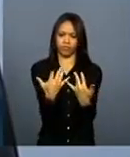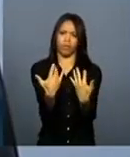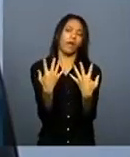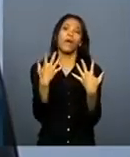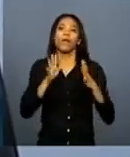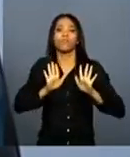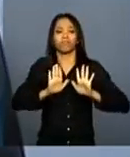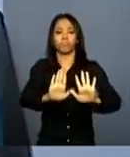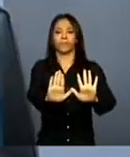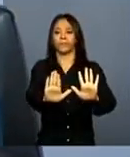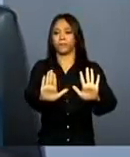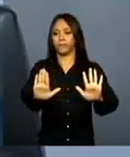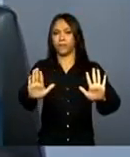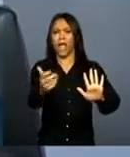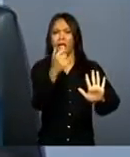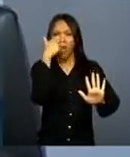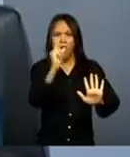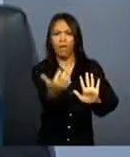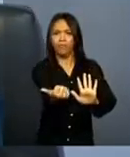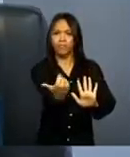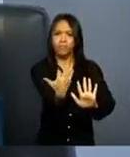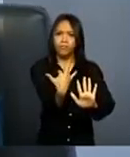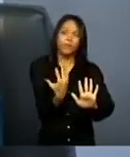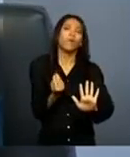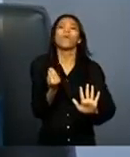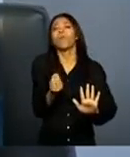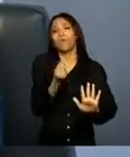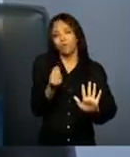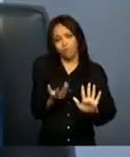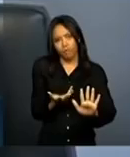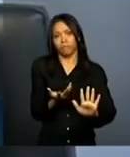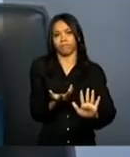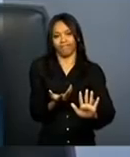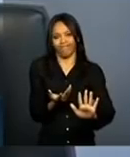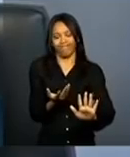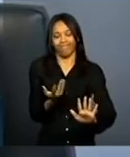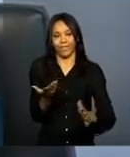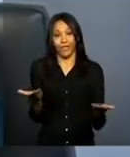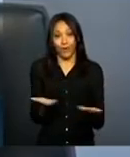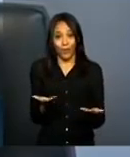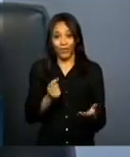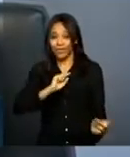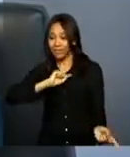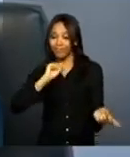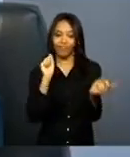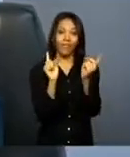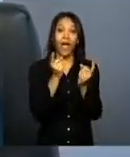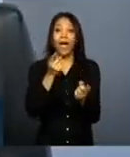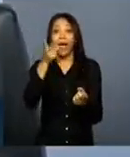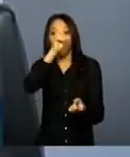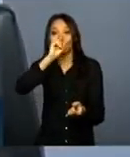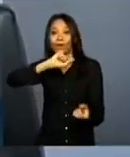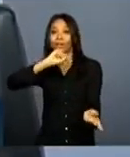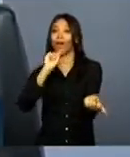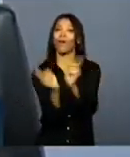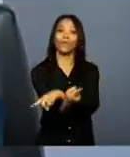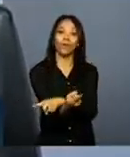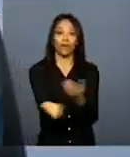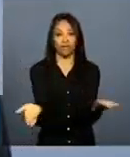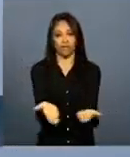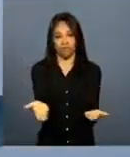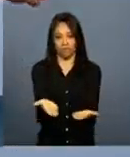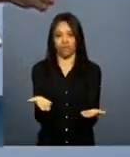super-Estado contra famintos para defender as elites. E agora nós vemos o oposto. Quer dizer, você vive hoje uma seca que talvez